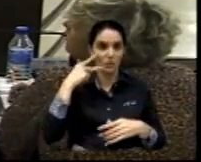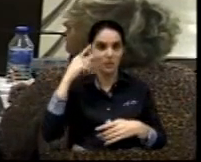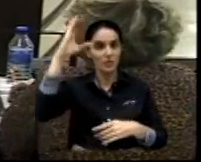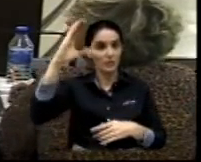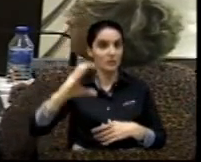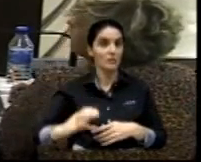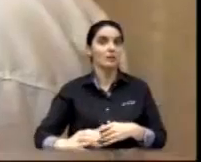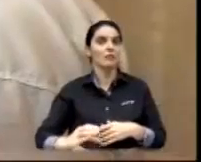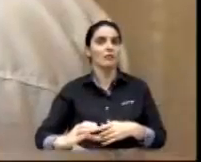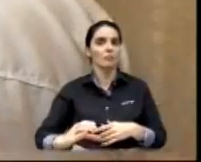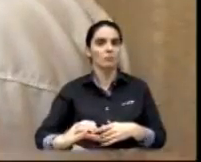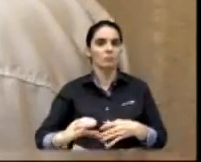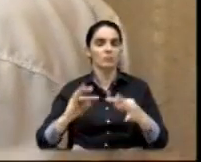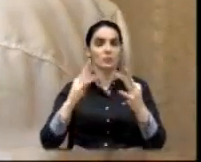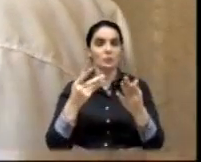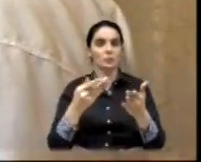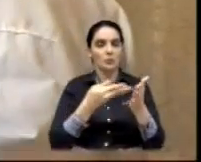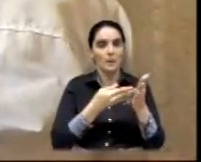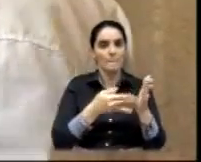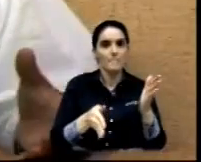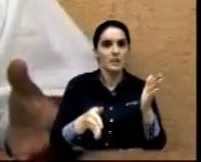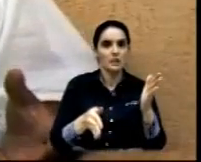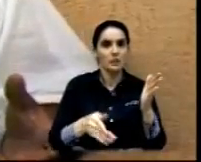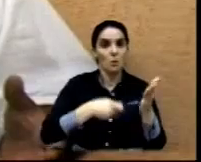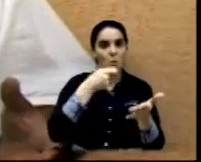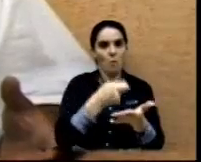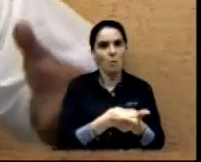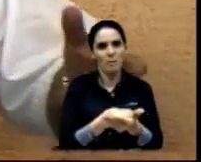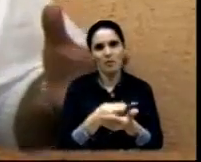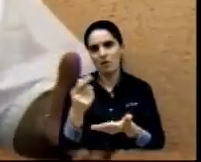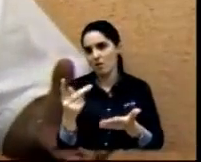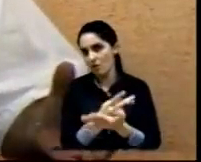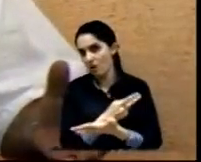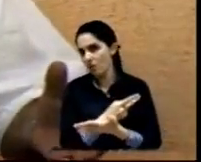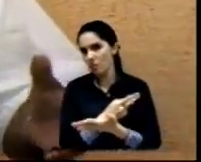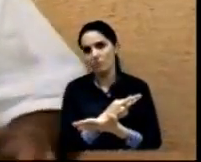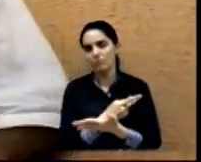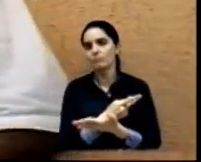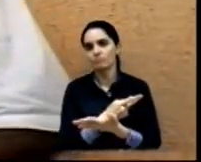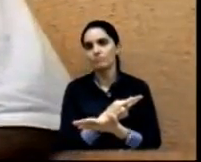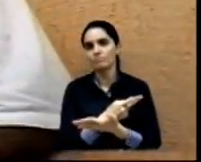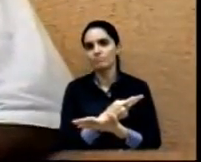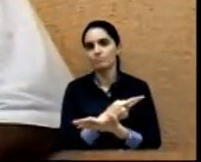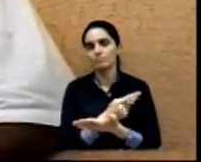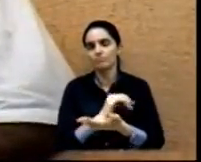nós perdemos quando compra-se mal. Todos nós.